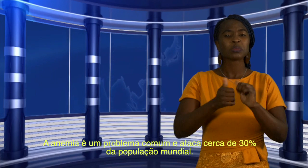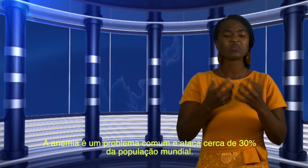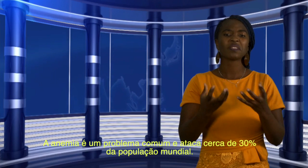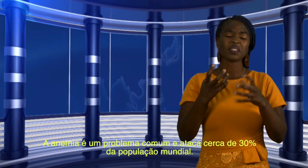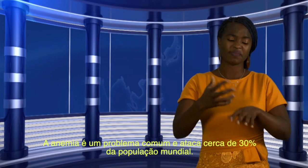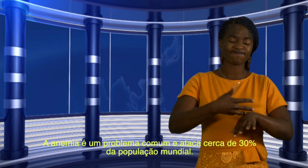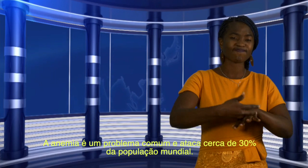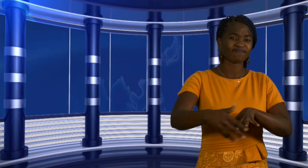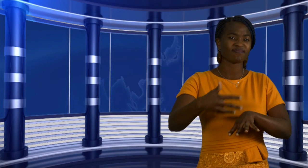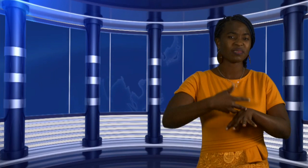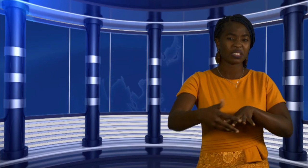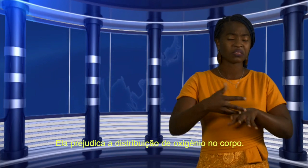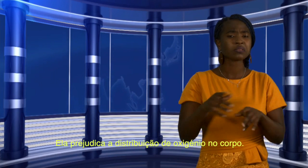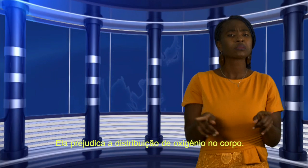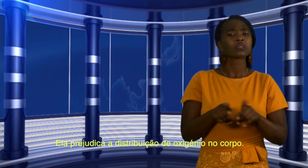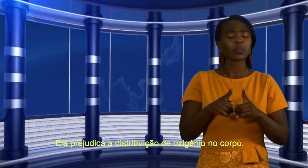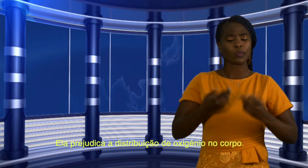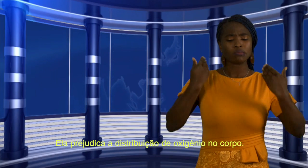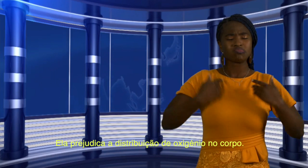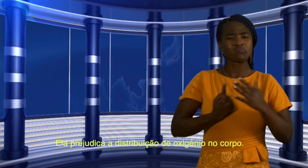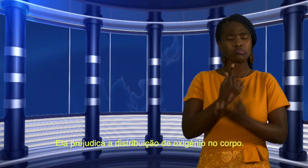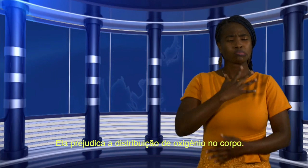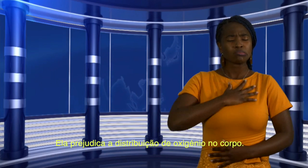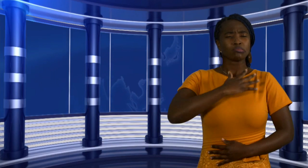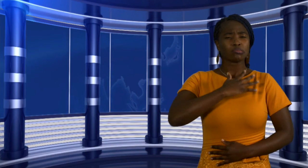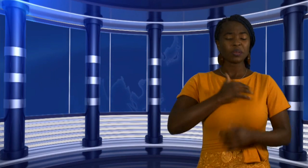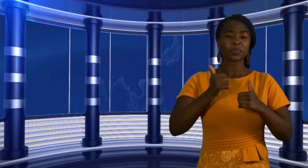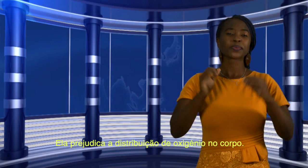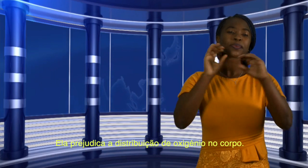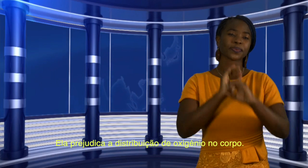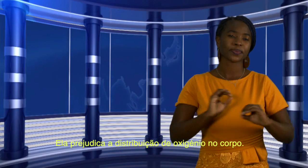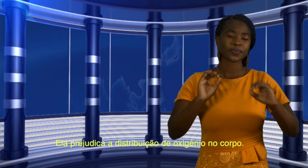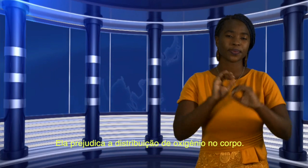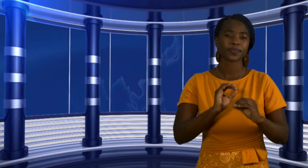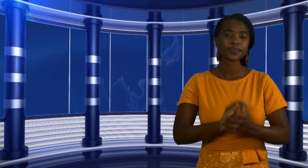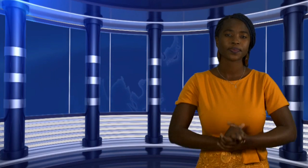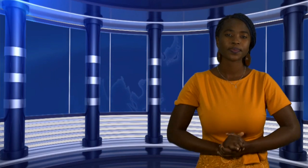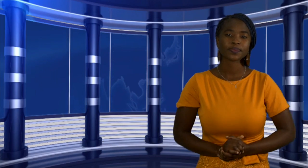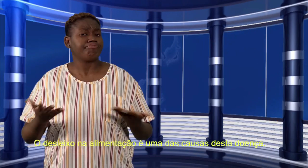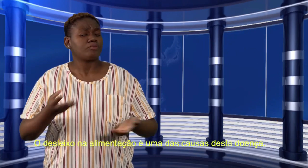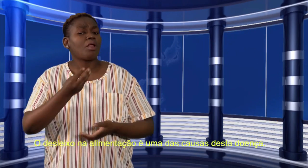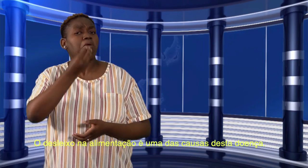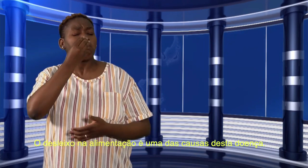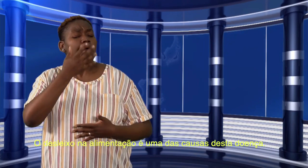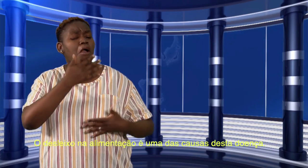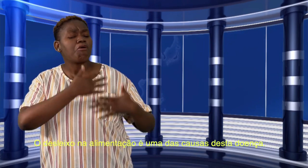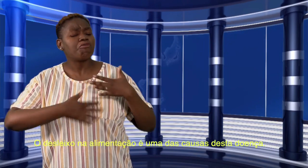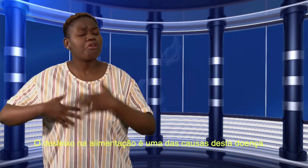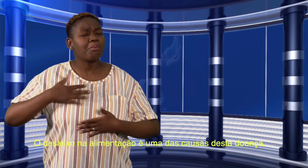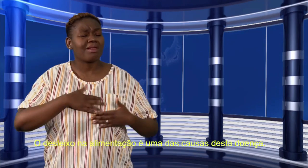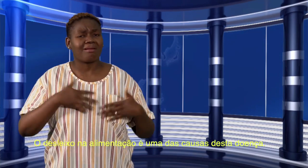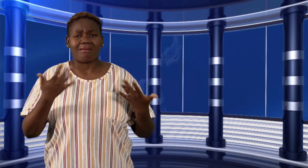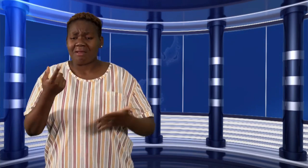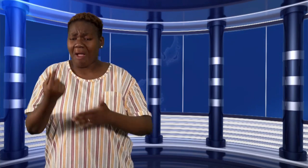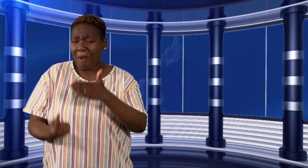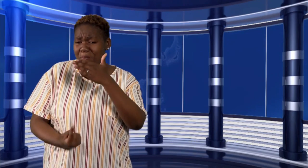30% da população mundial. Ela prejudica a distribuição do oxigênio no corpo. O desleixo na alimentação